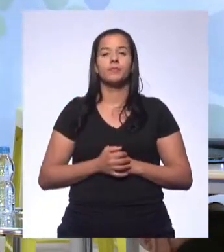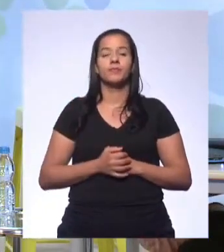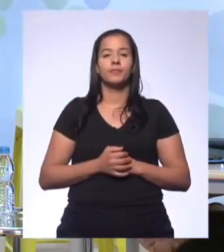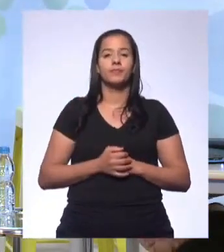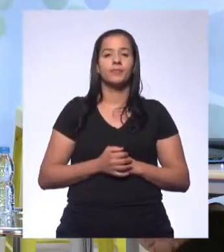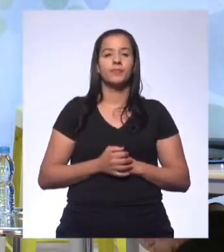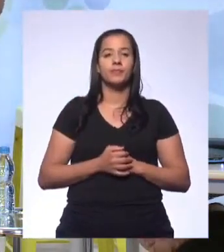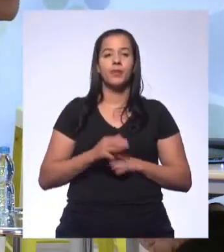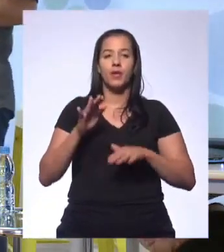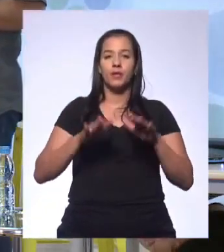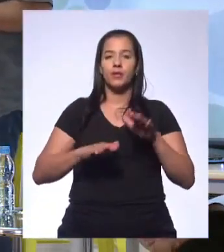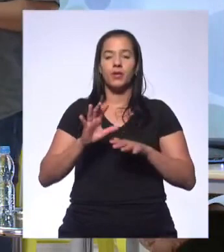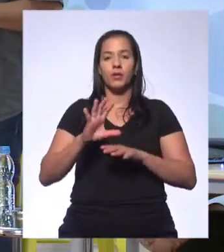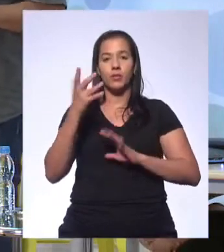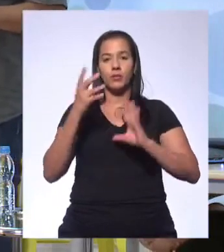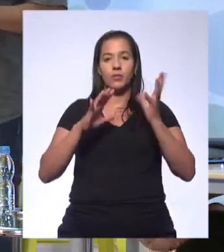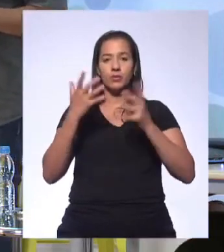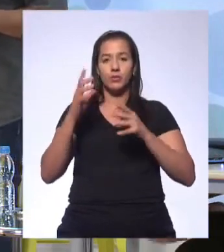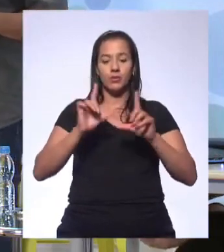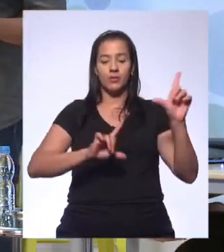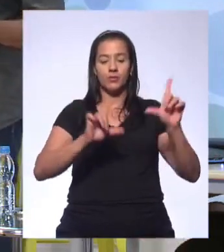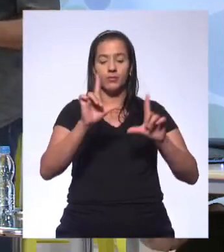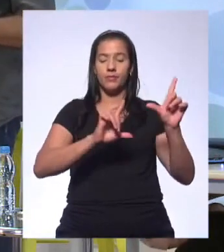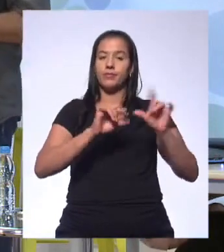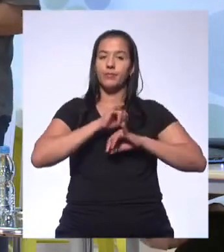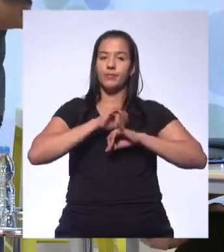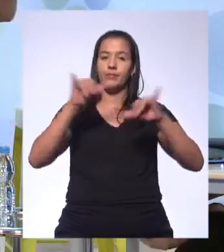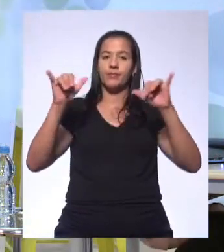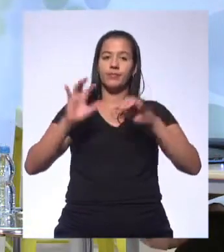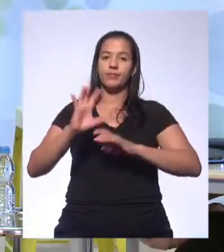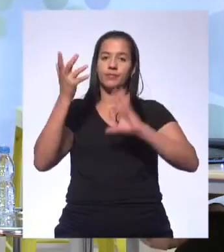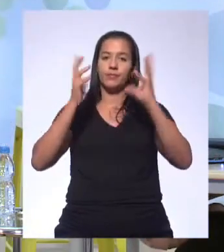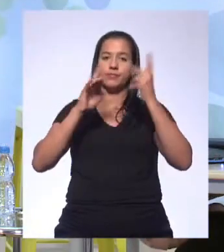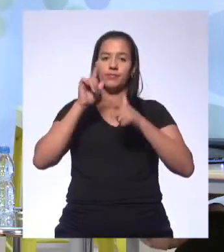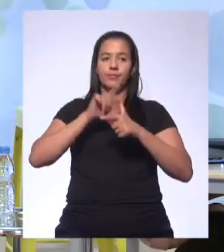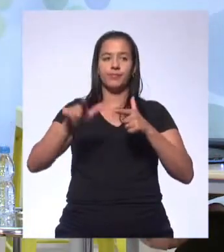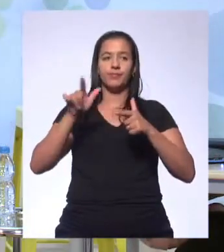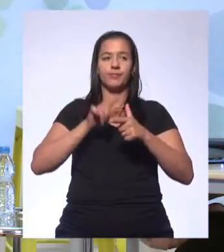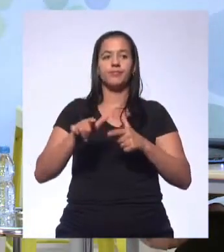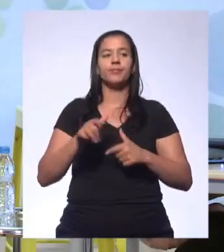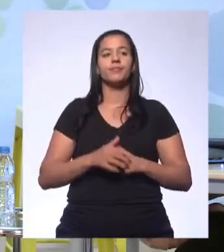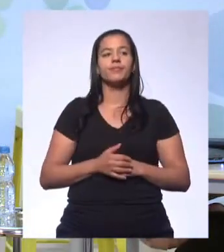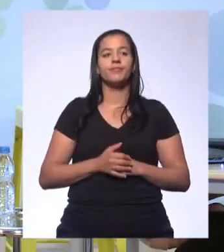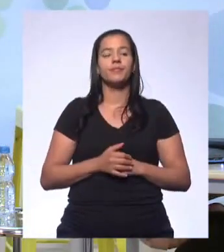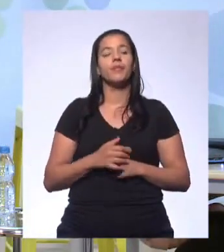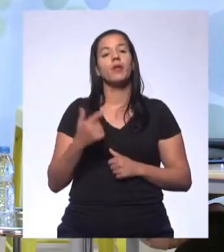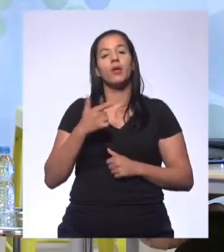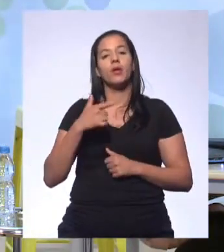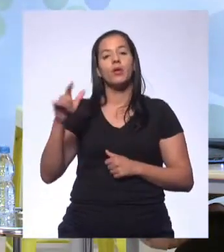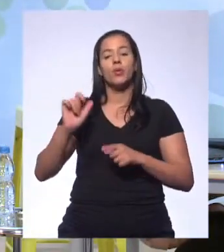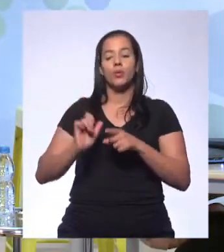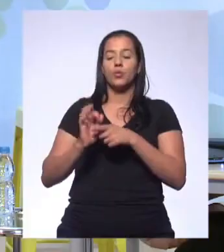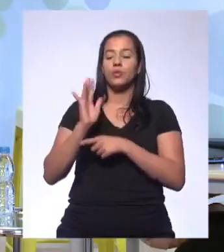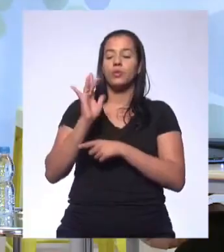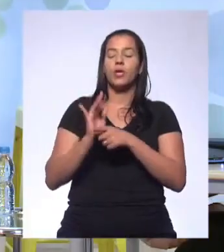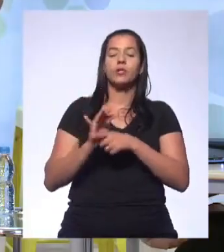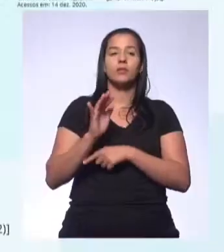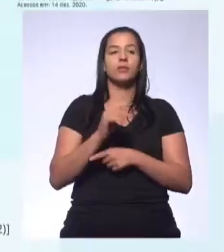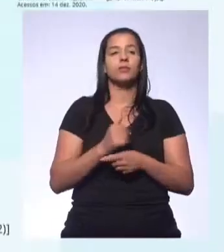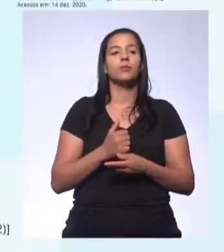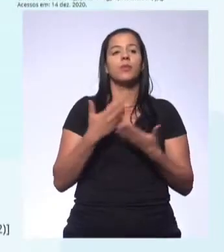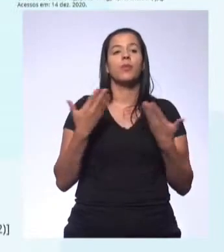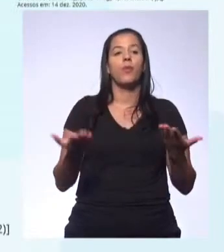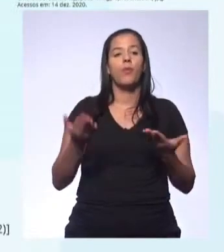visualizamos aí através da mídia, ok? E aí nós temos os gases que formam o efeito estufa.